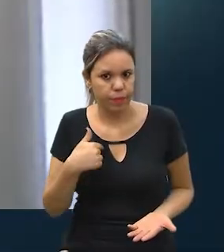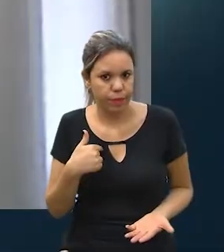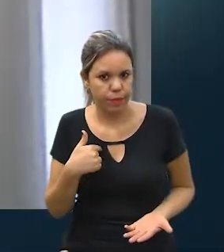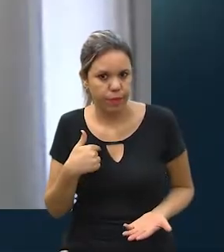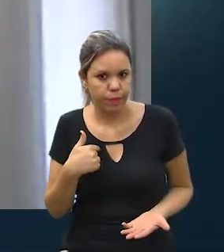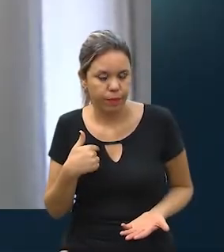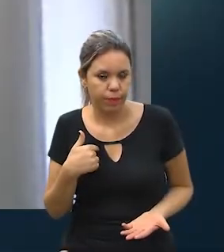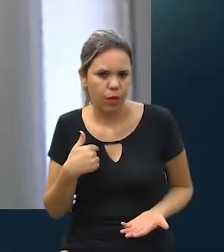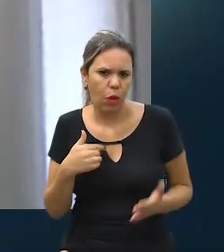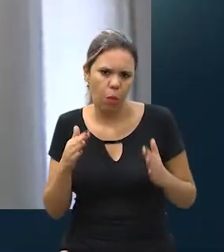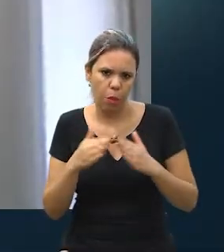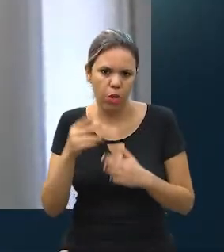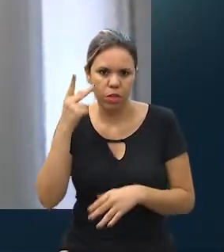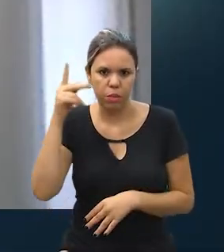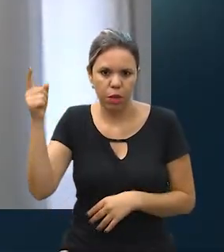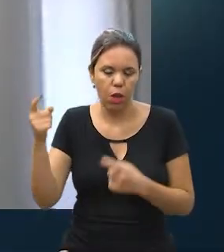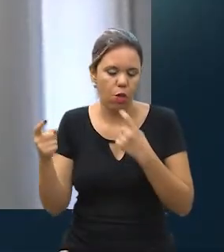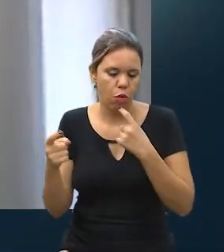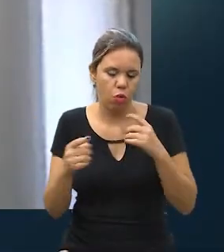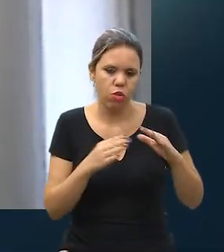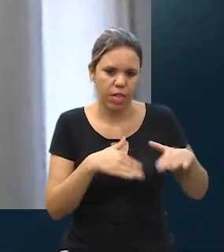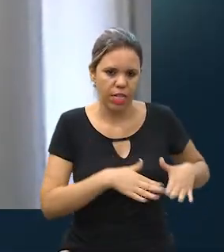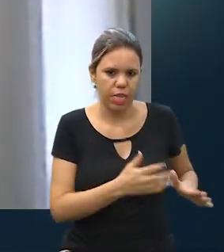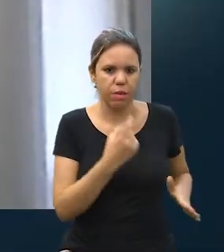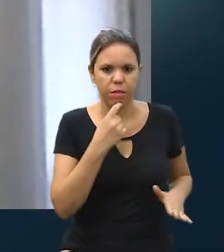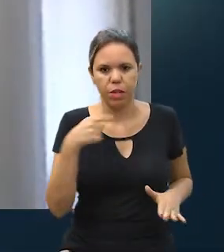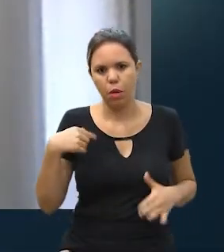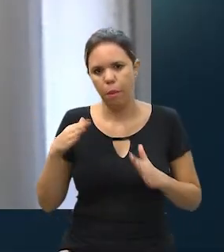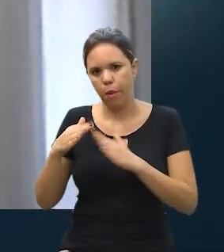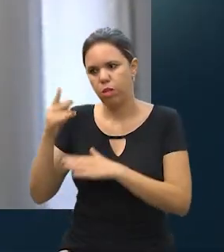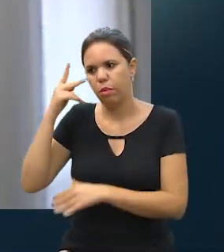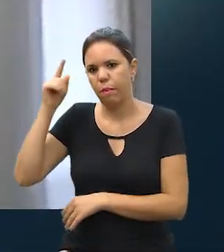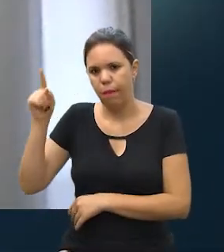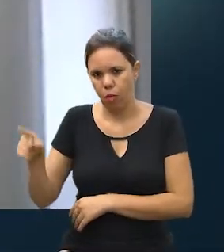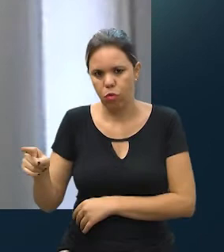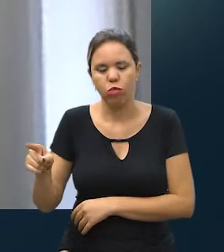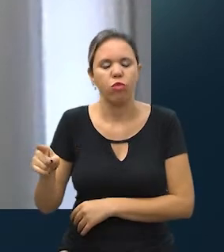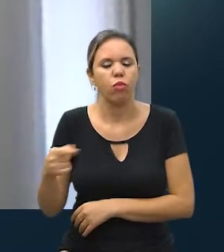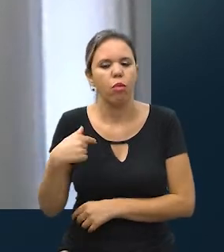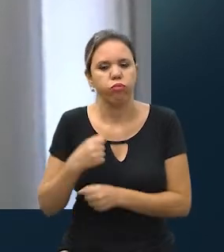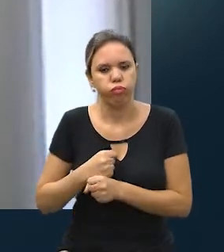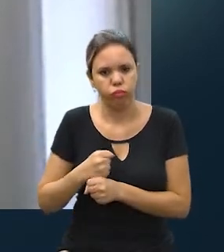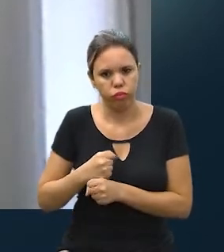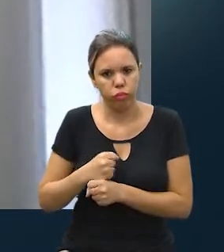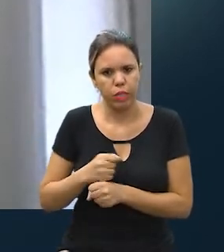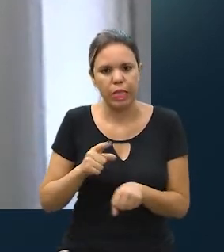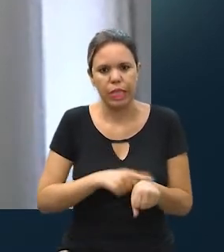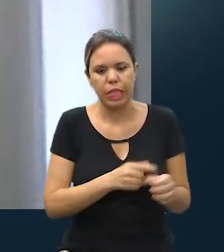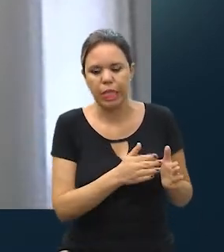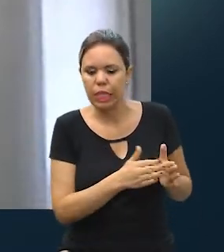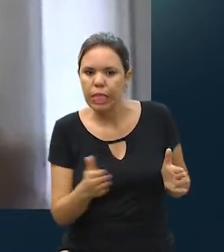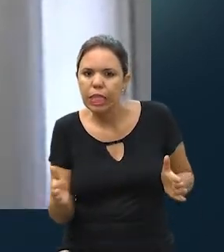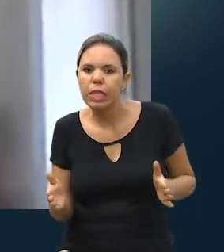como, né, moro em São Paulo, eu sou campineira, mas moro em São Paulo, né, há muitos anos. Então esse tempo